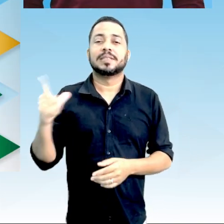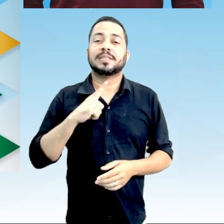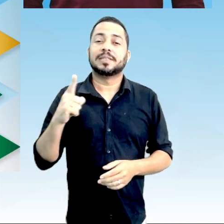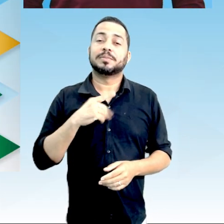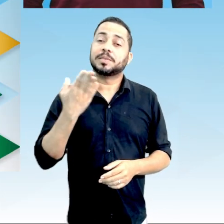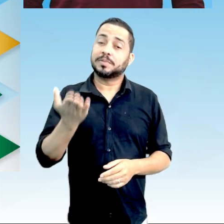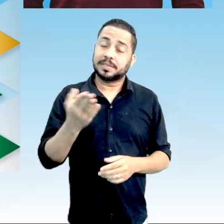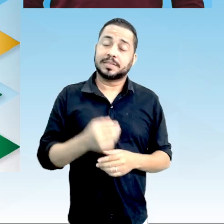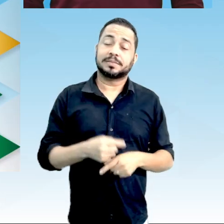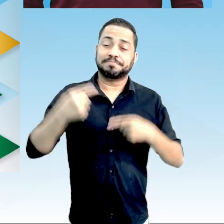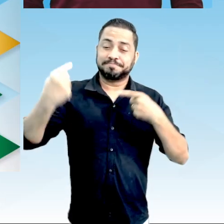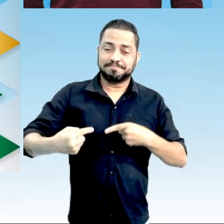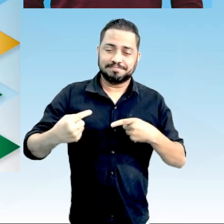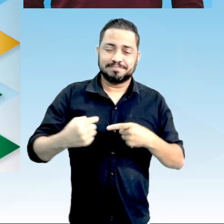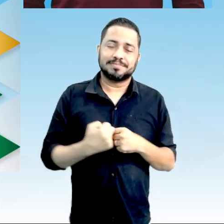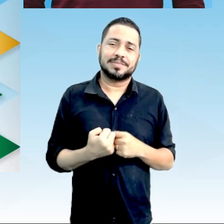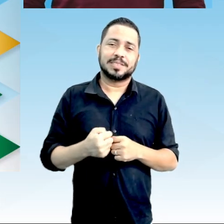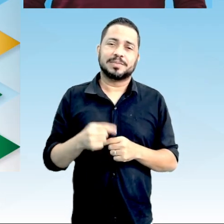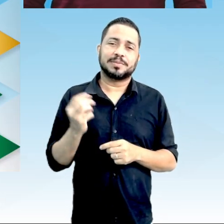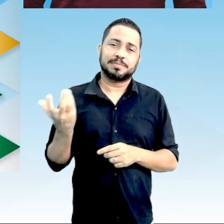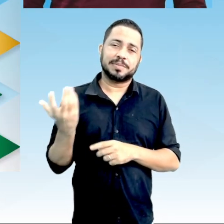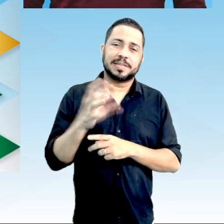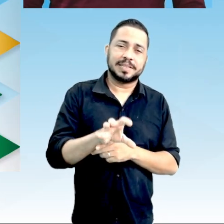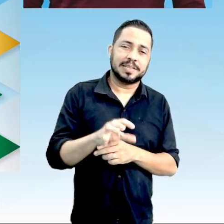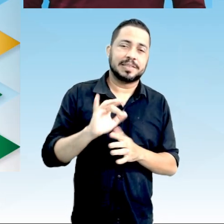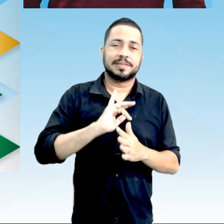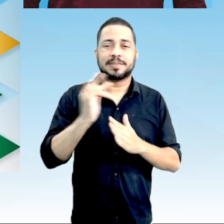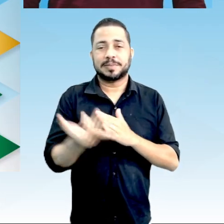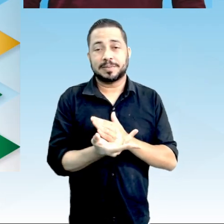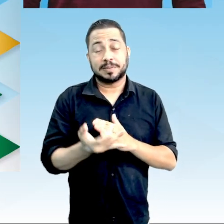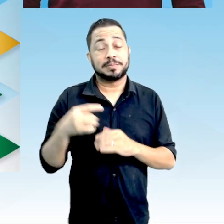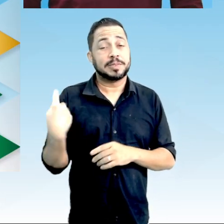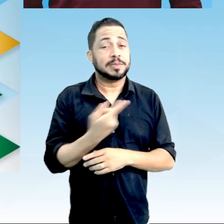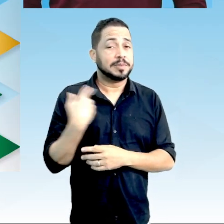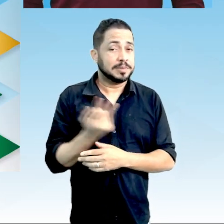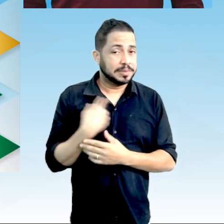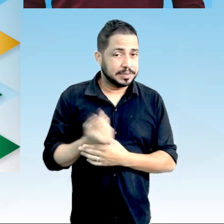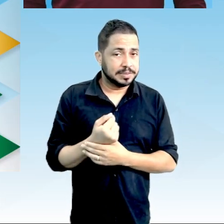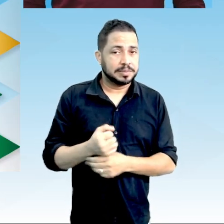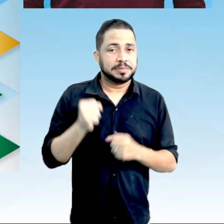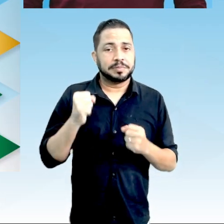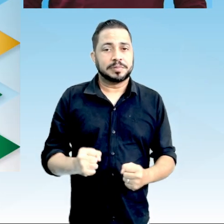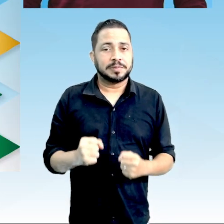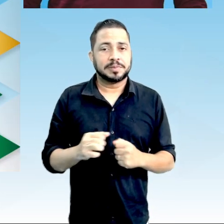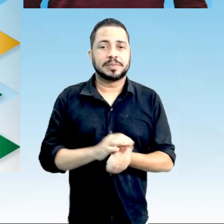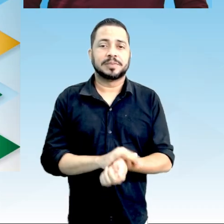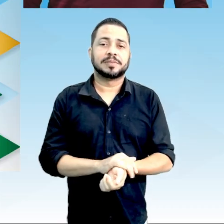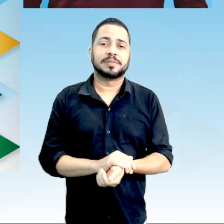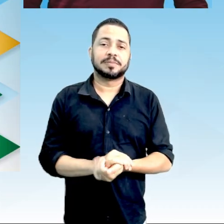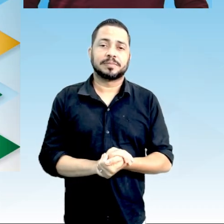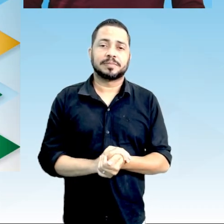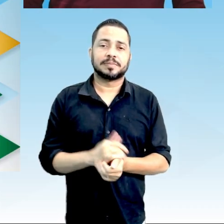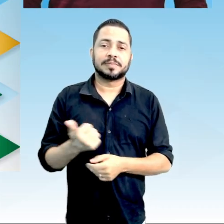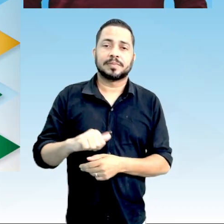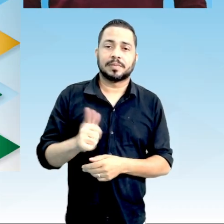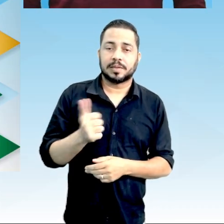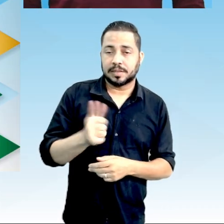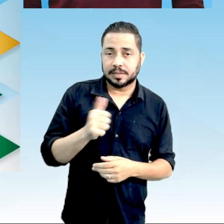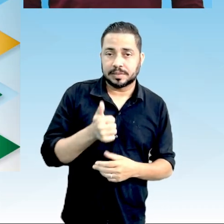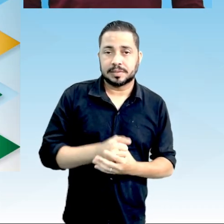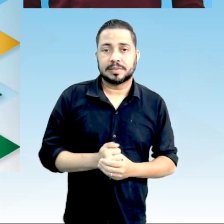para você resolver e você mandar nas redes sociais para nós, para que a gente possa